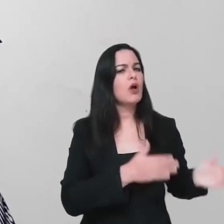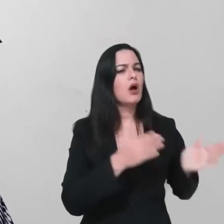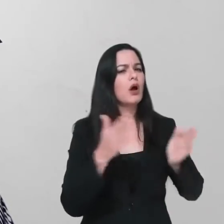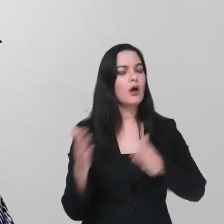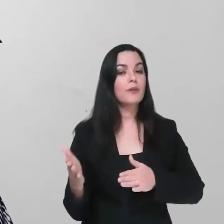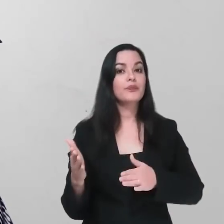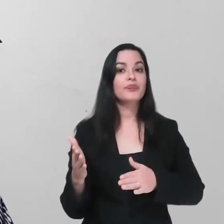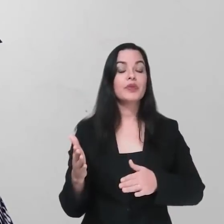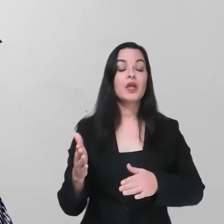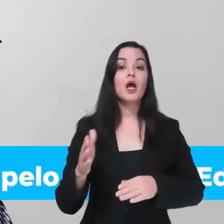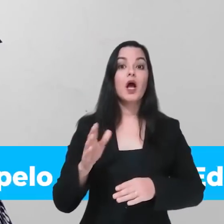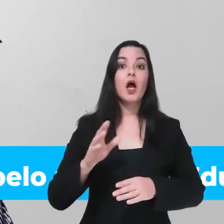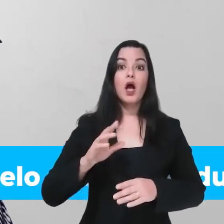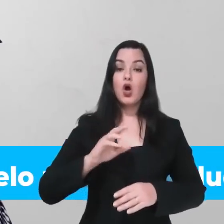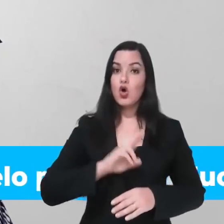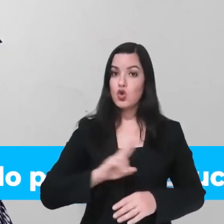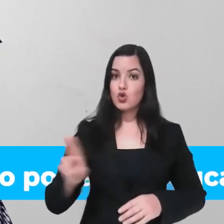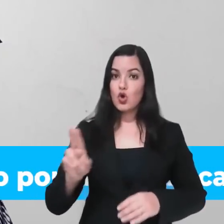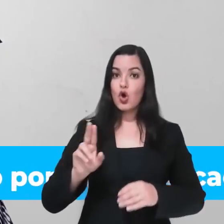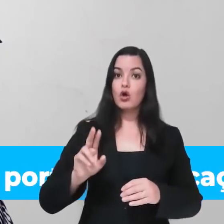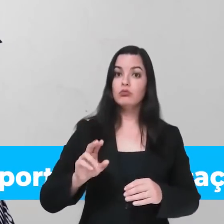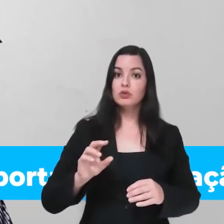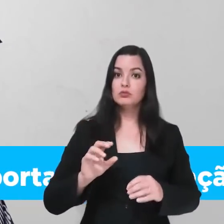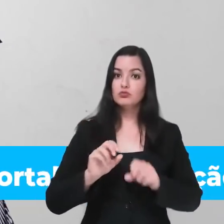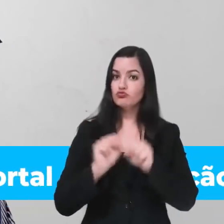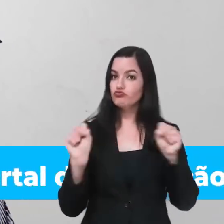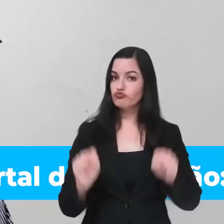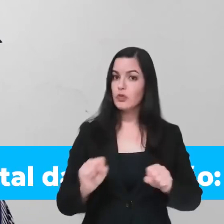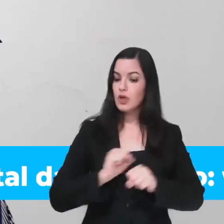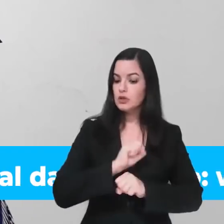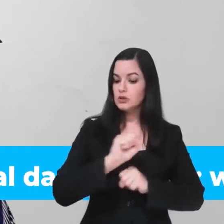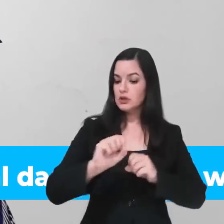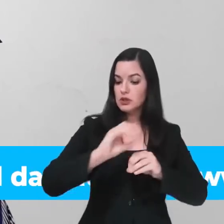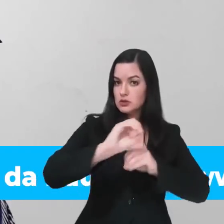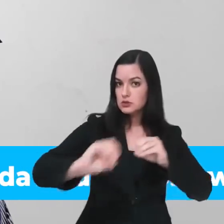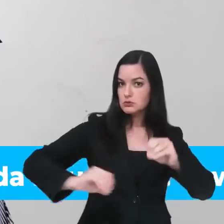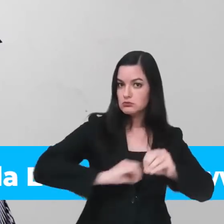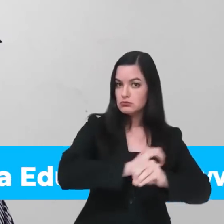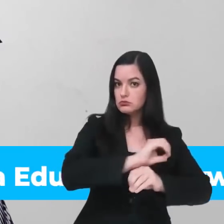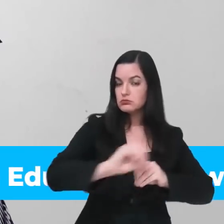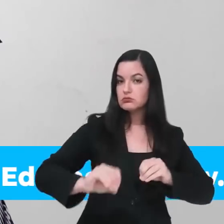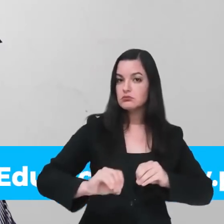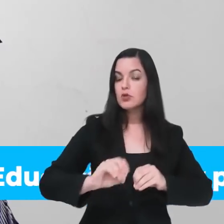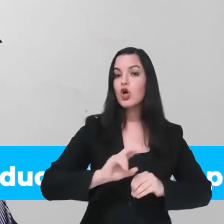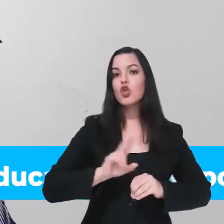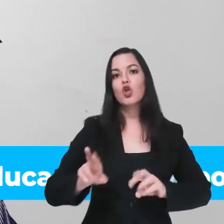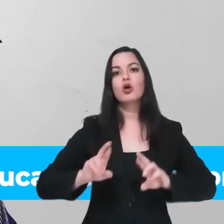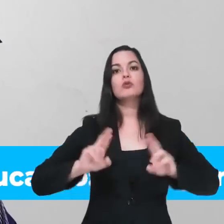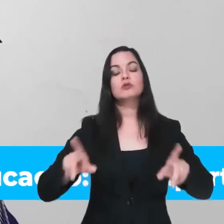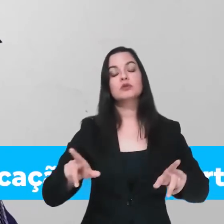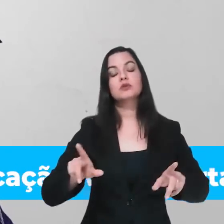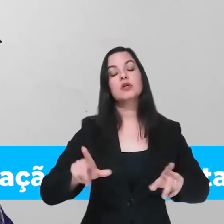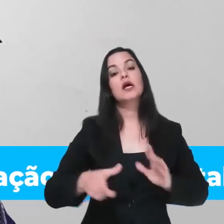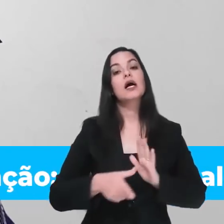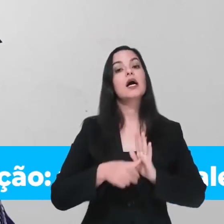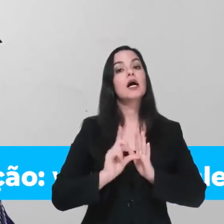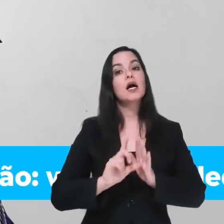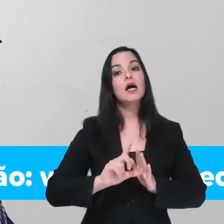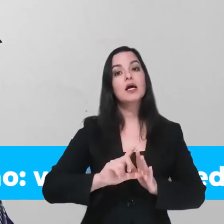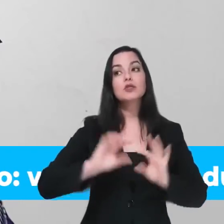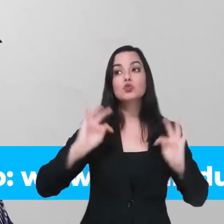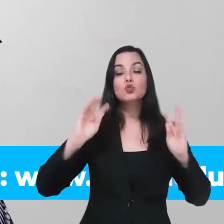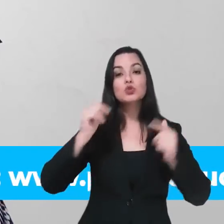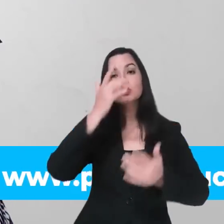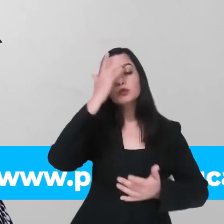sistema passou por mudanças, você sabia? Durante muito tempo, acreditava-se que o centro de todo o